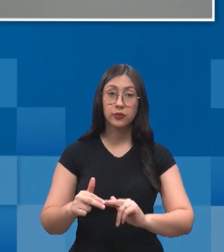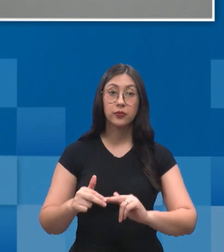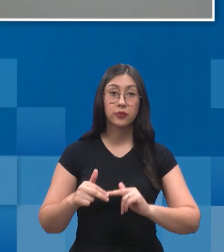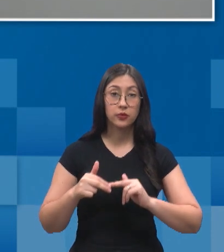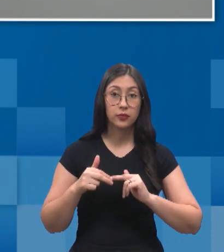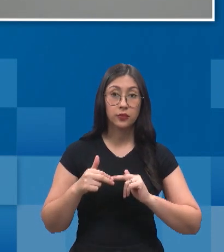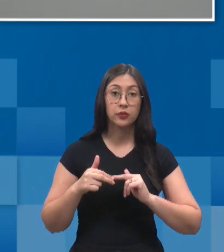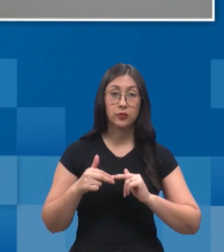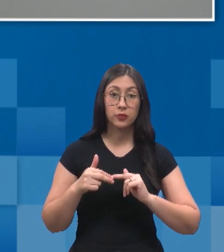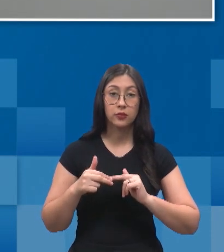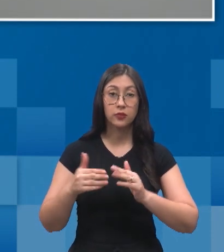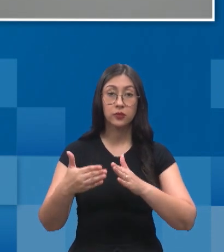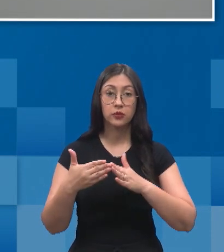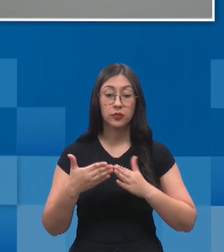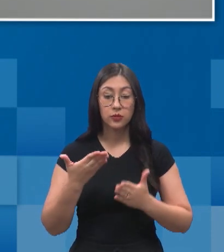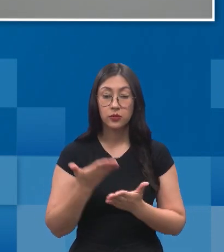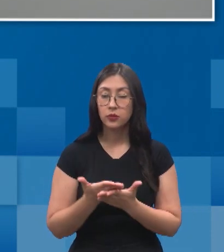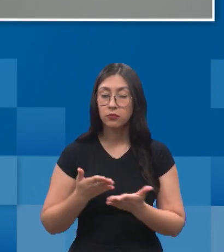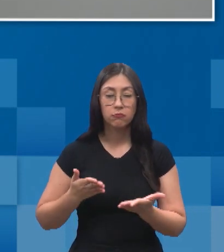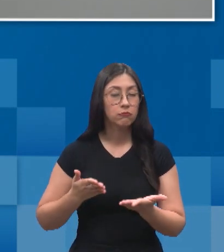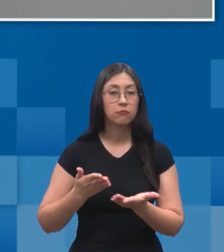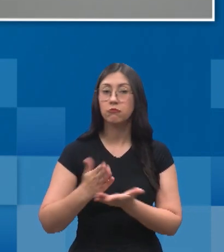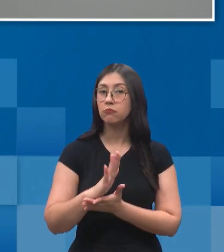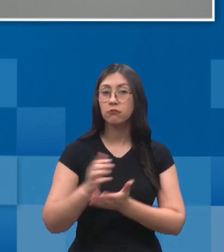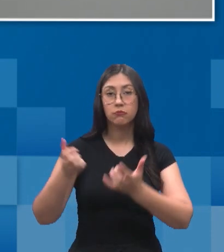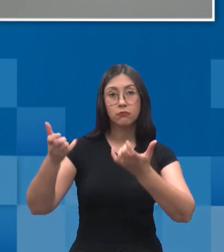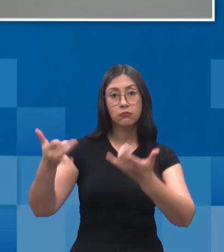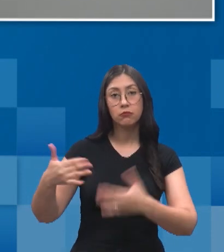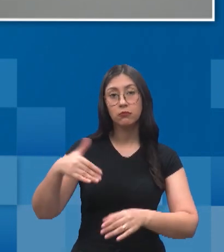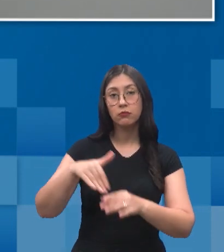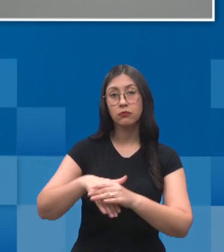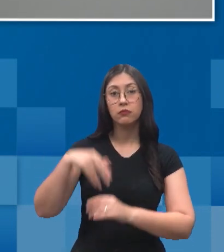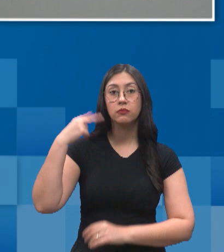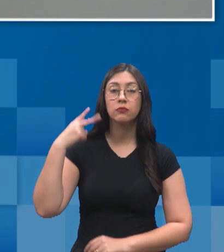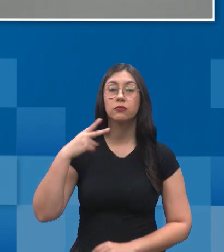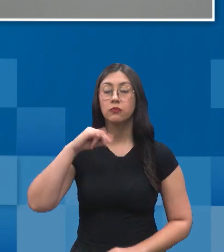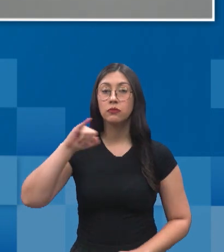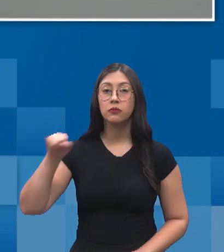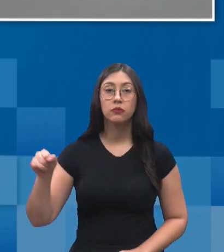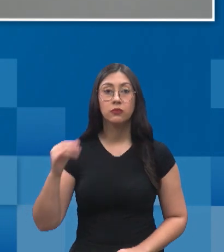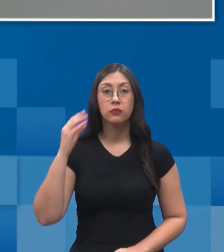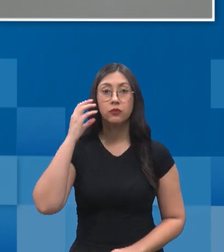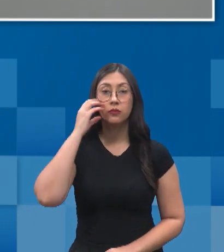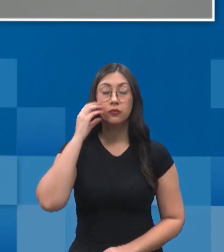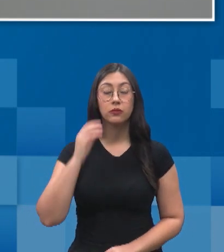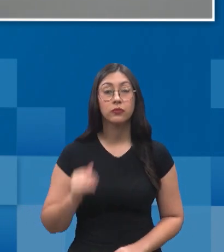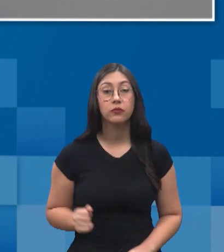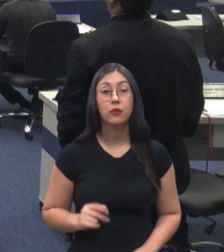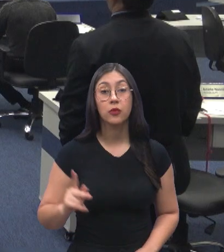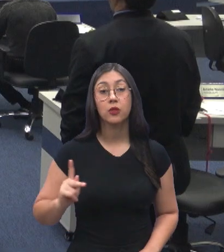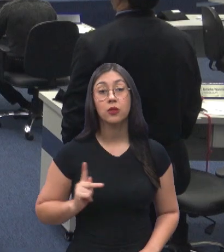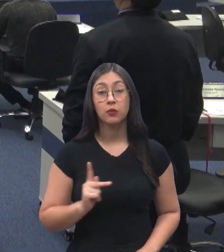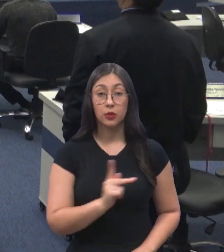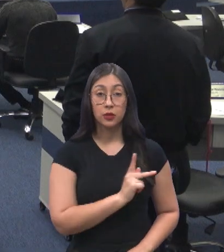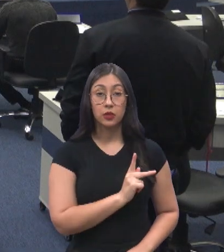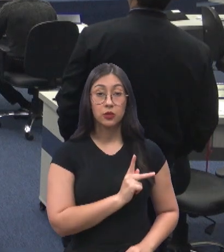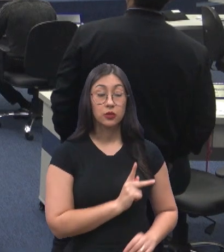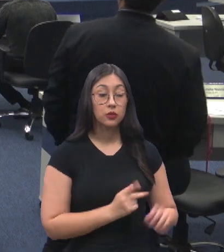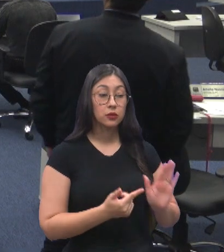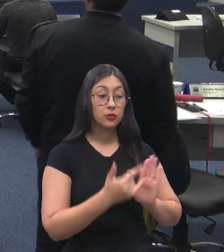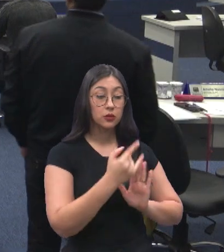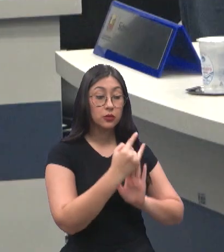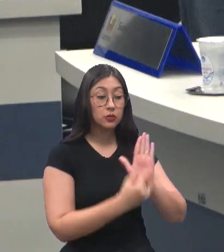votos contrários, o requerimento está rejeitado. Justificativa de votação, a vereadora Juliana Fraga. Senhor presidente, esse